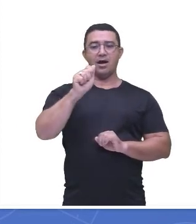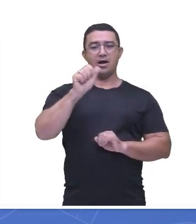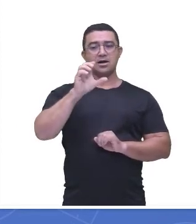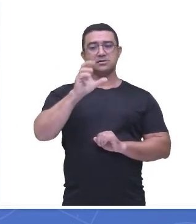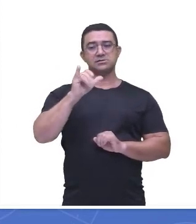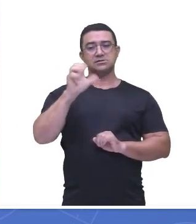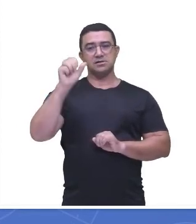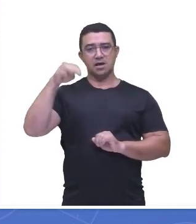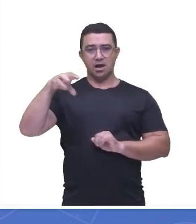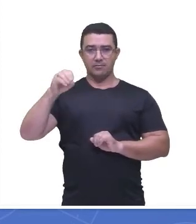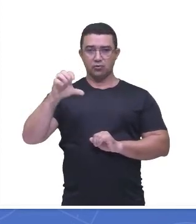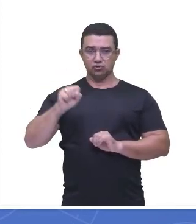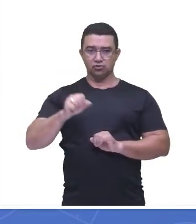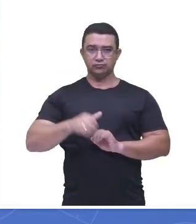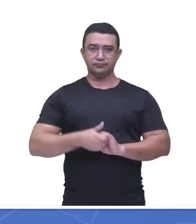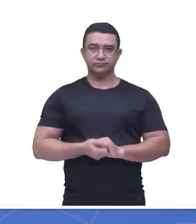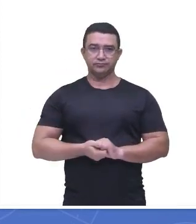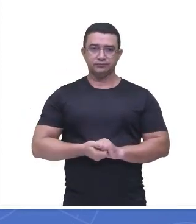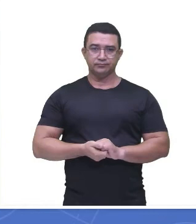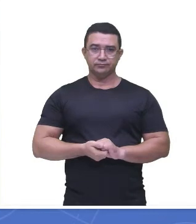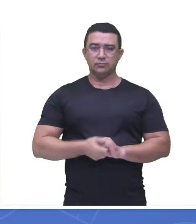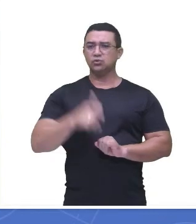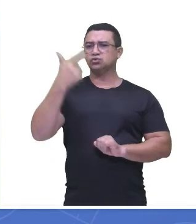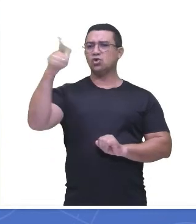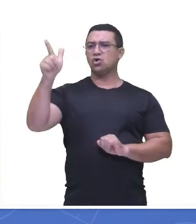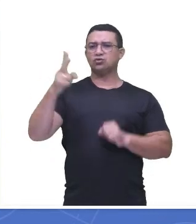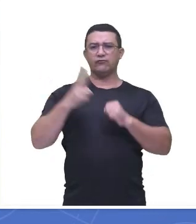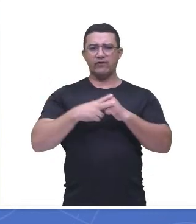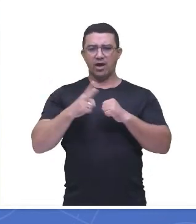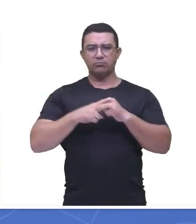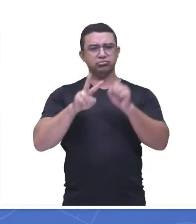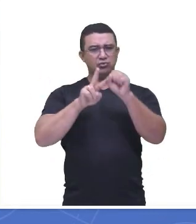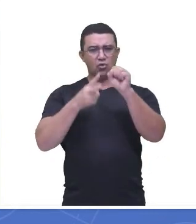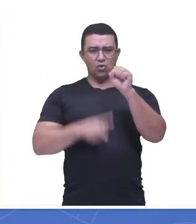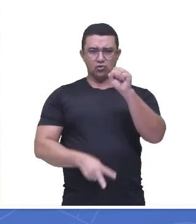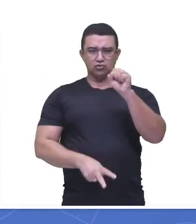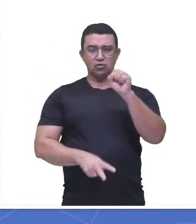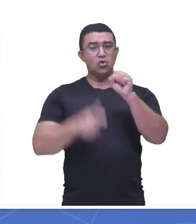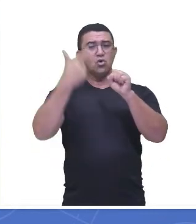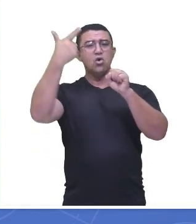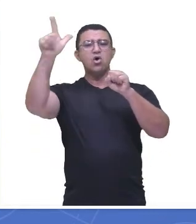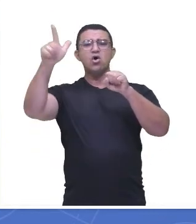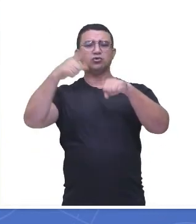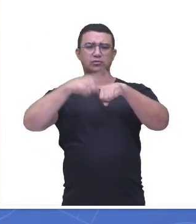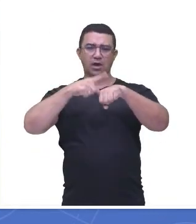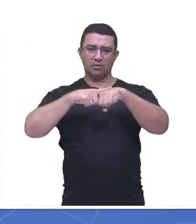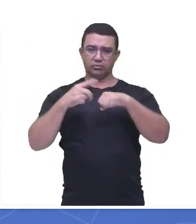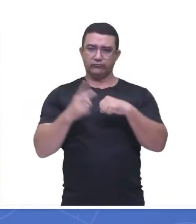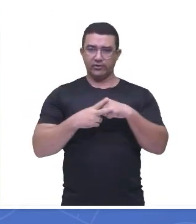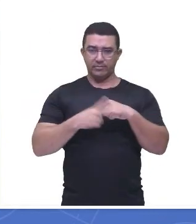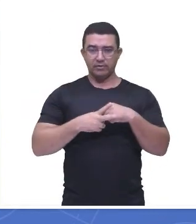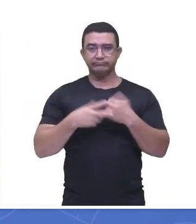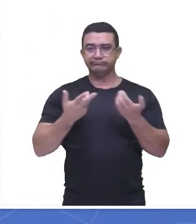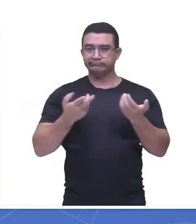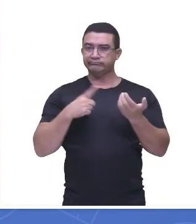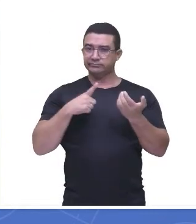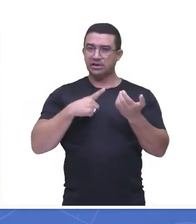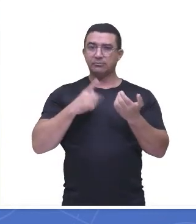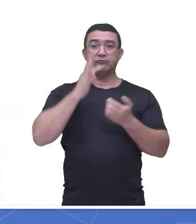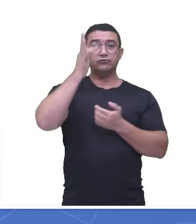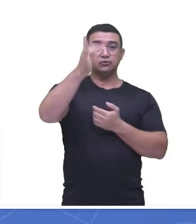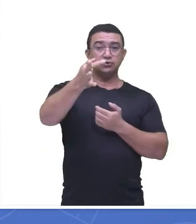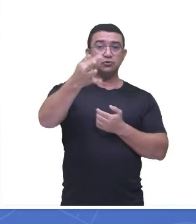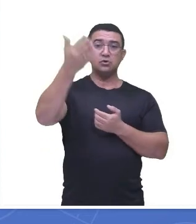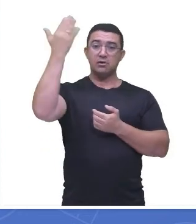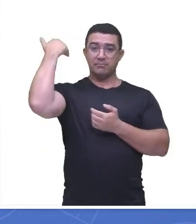terceira conjugação IR, está aí. Os demais estão conjugados noutros tempos verbais. Tem verbo no passado, no futuro,